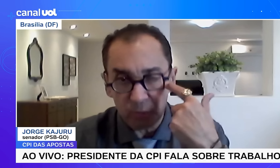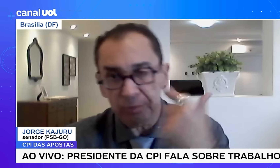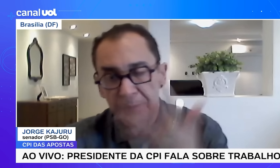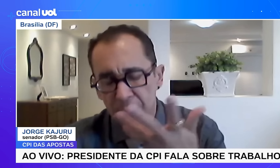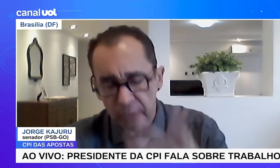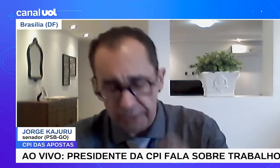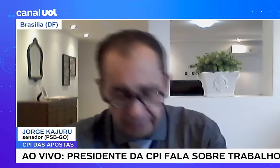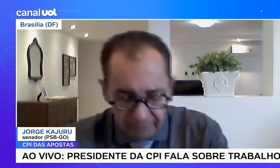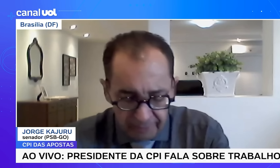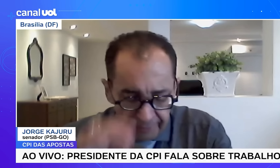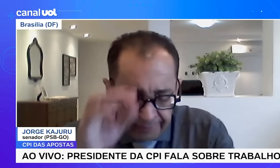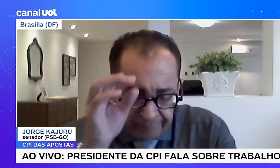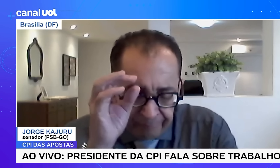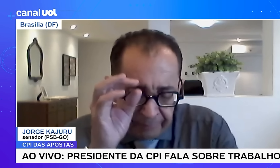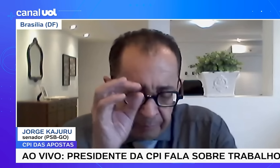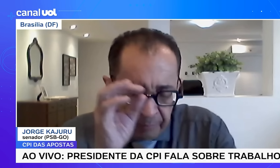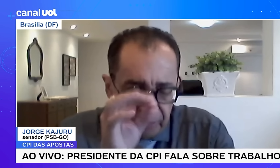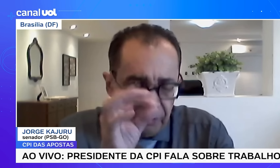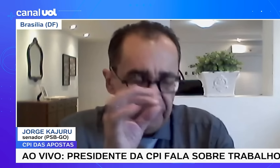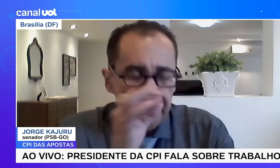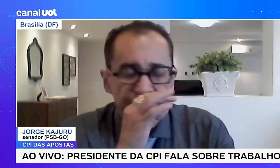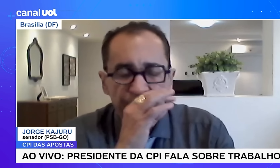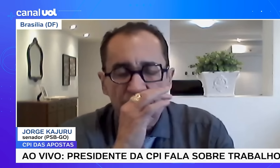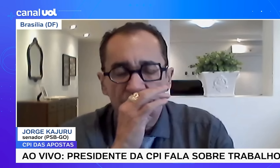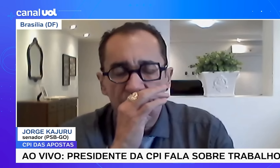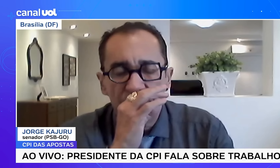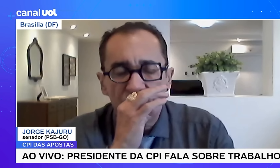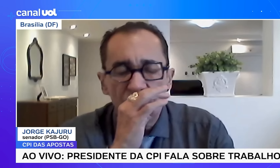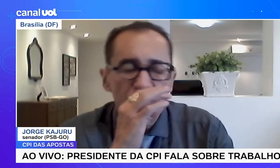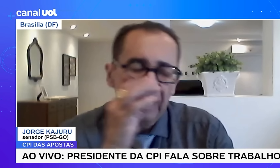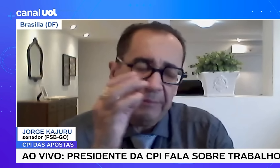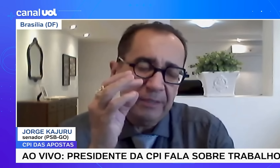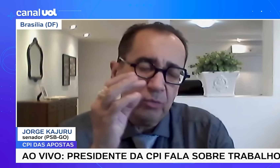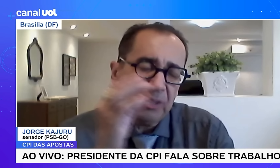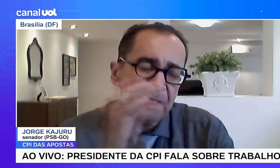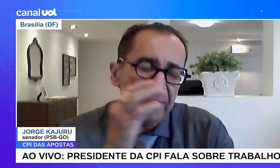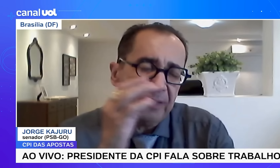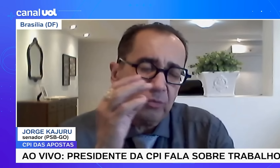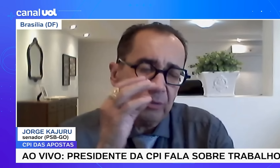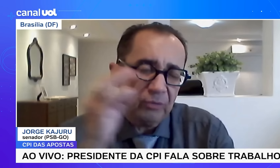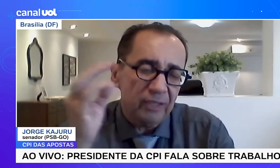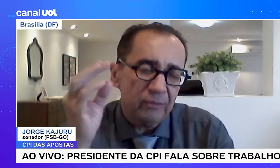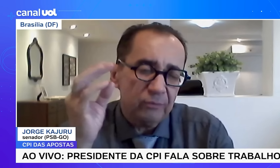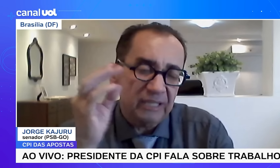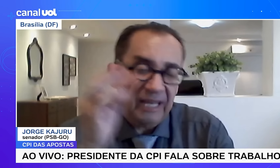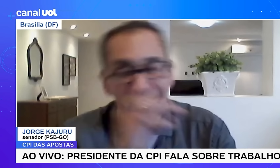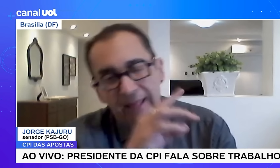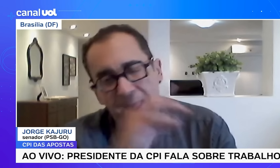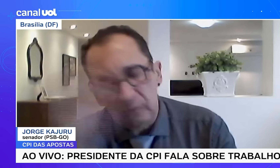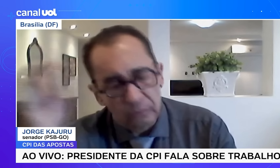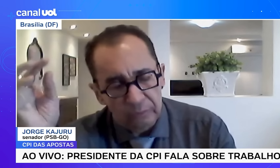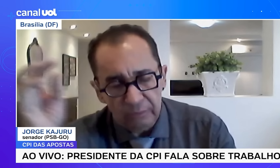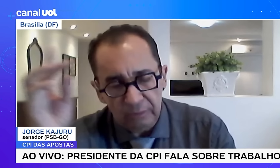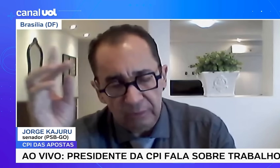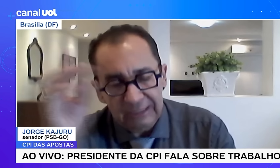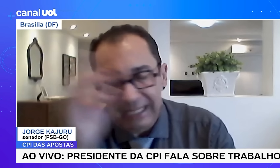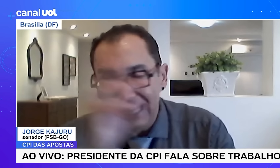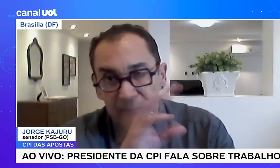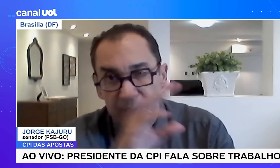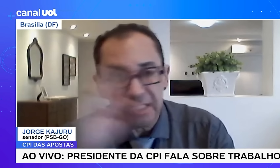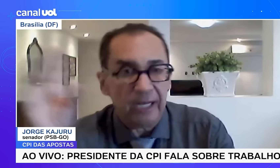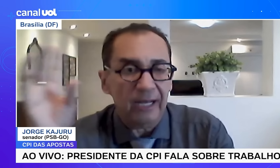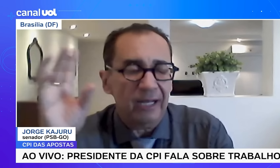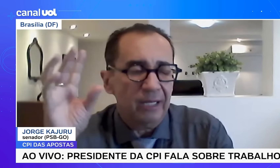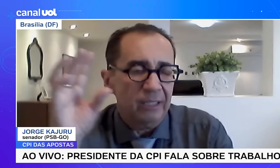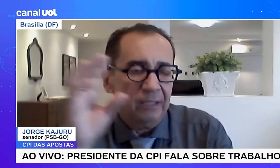arde muito me perdoem primeiro o seguinte Todos sabem do respeito que eu tenho que é eterno que